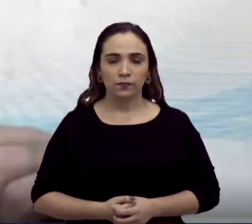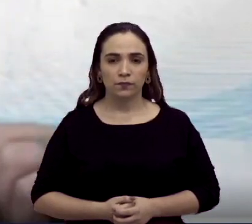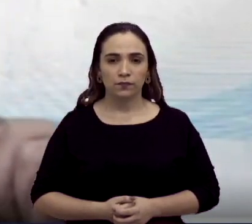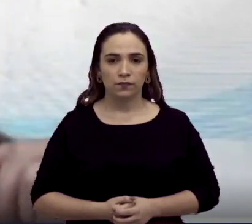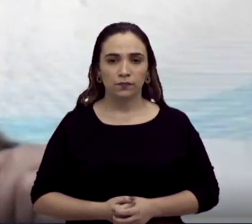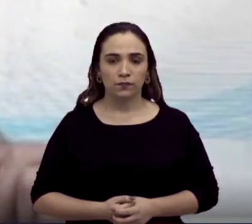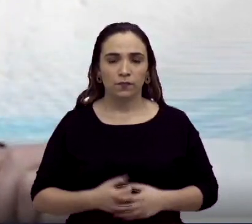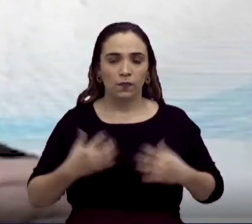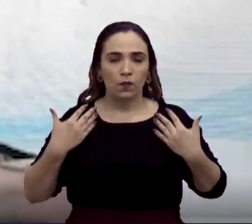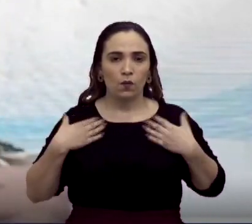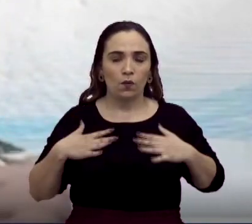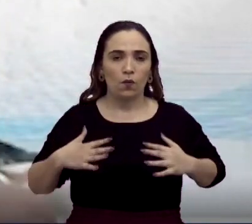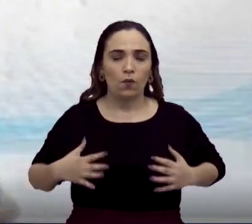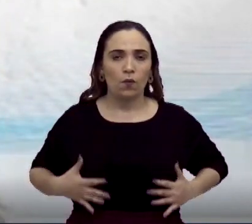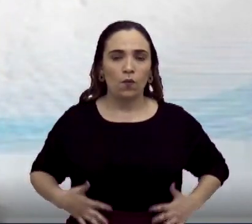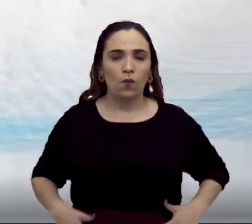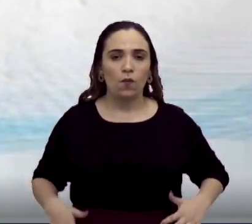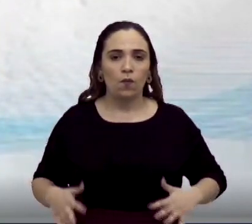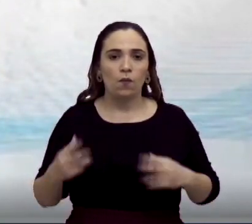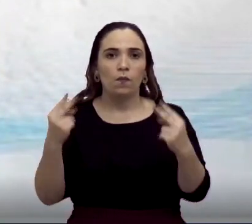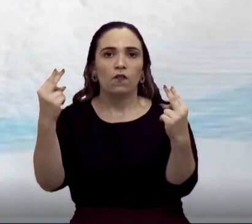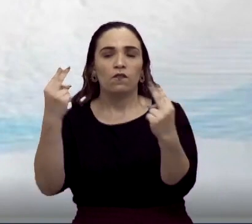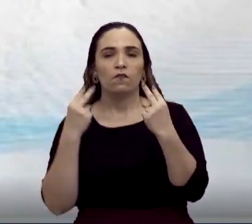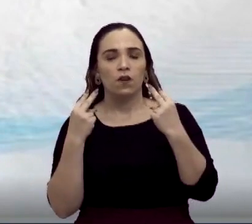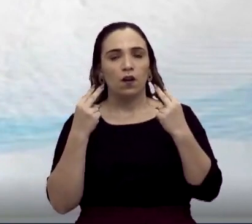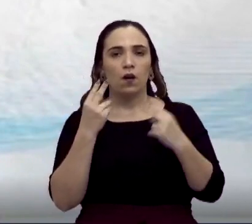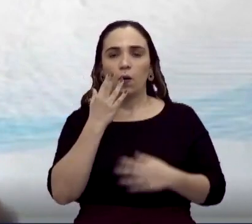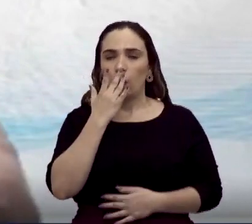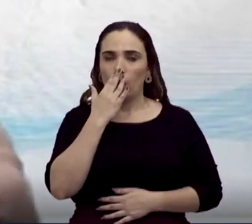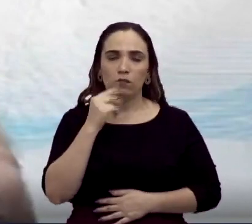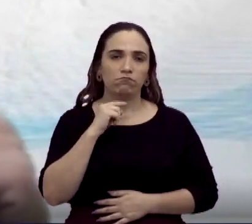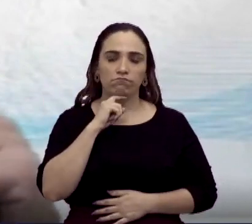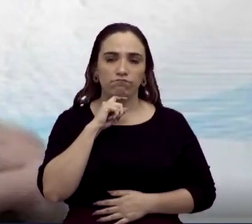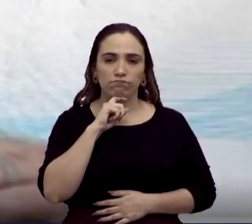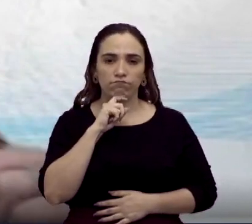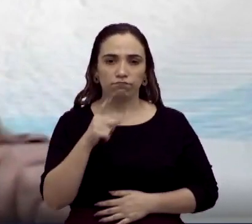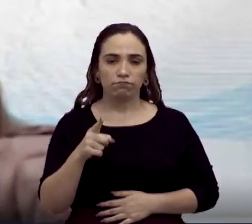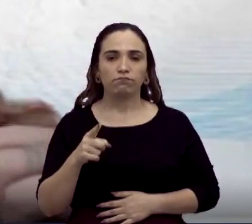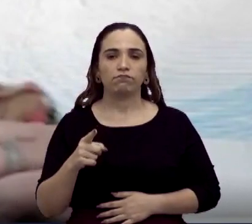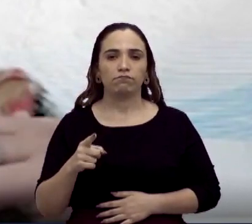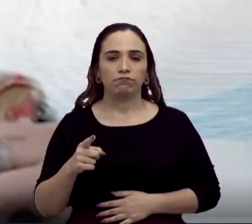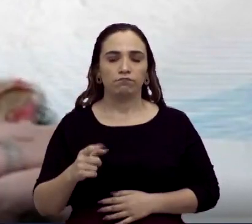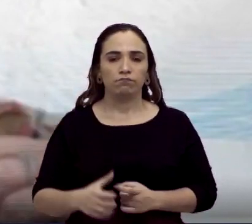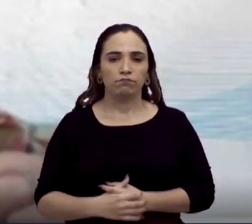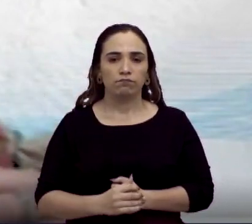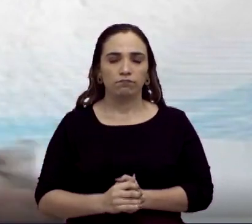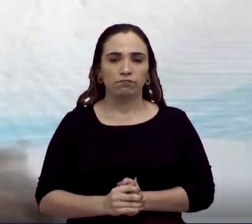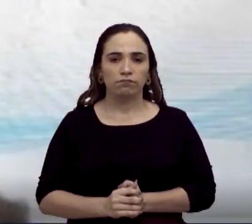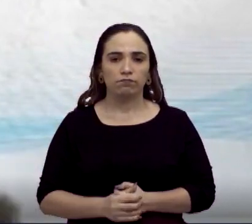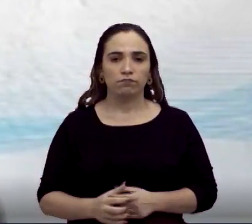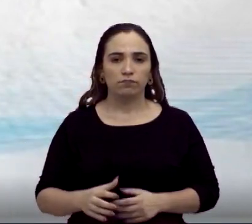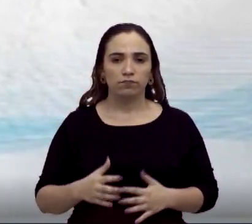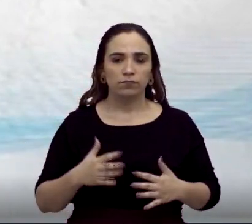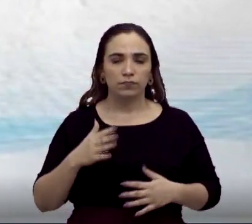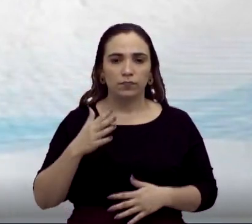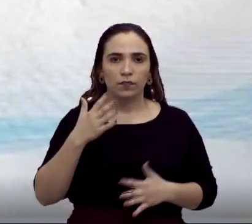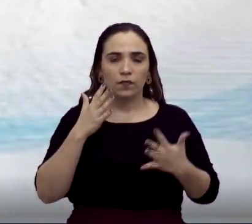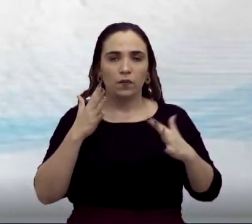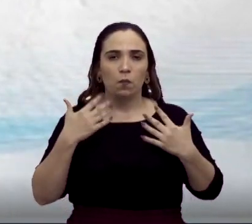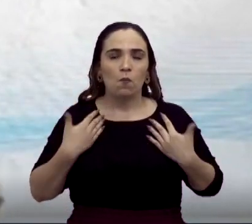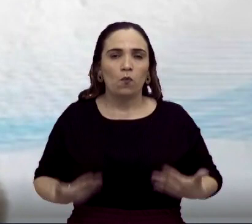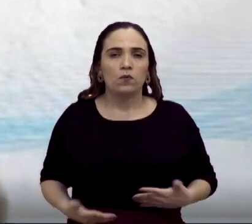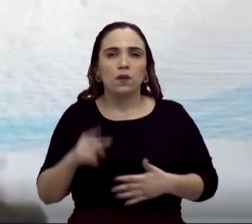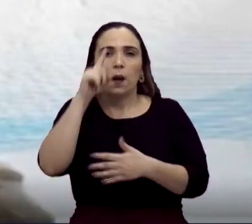Tô de roupa, mas vocês nem conseguem, nem quem consegue tá olhando aqui, tá amarelinha e